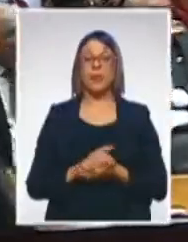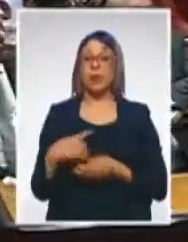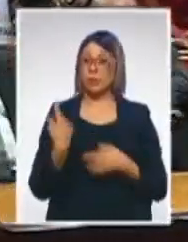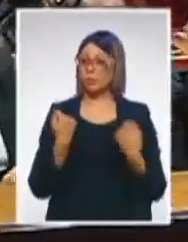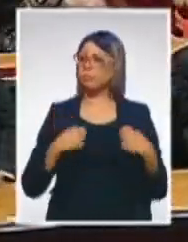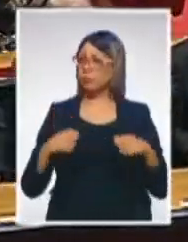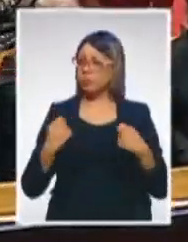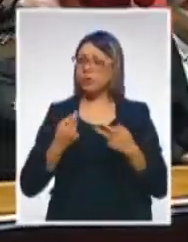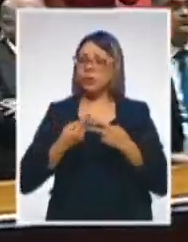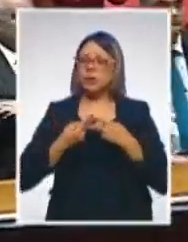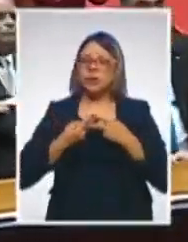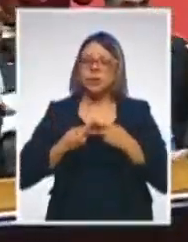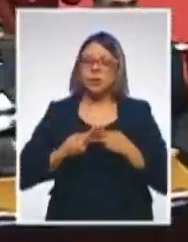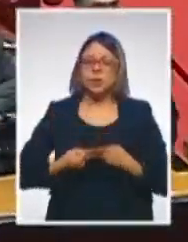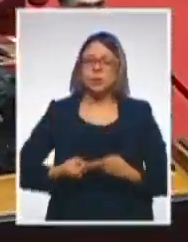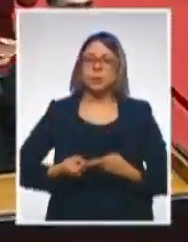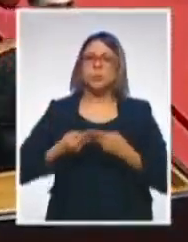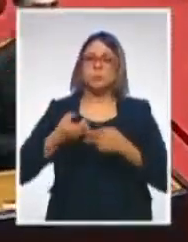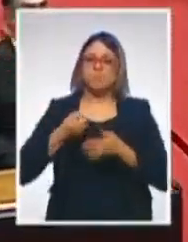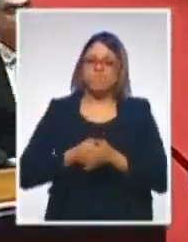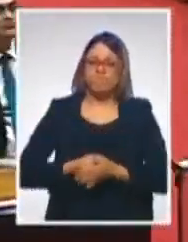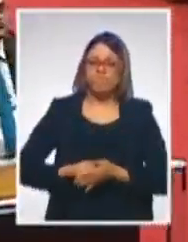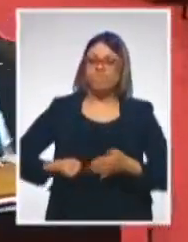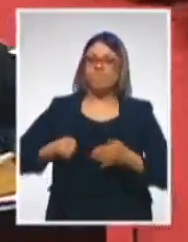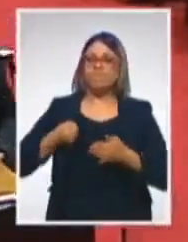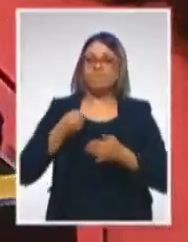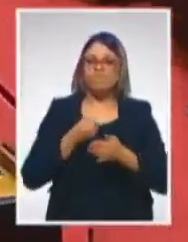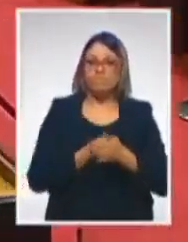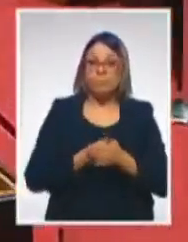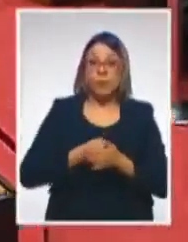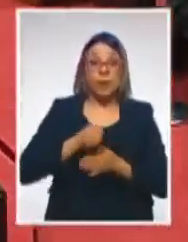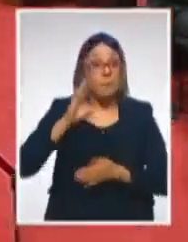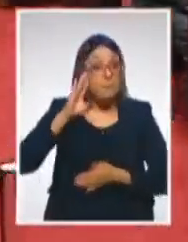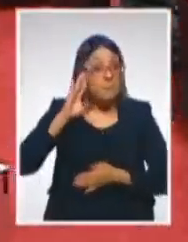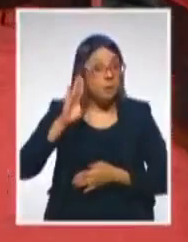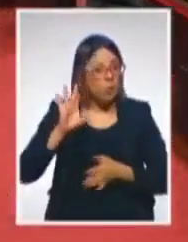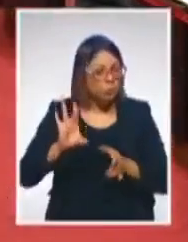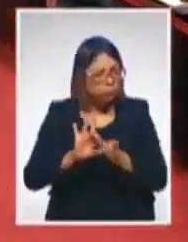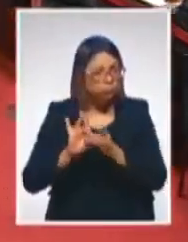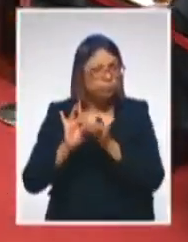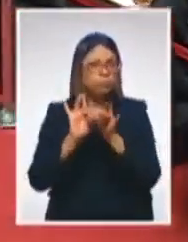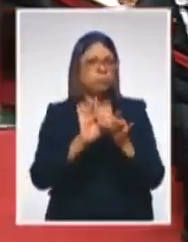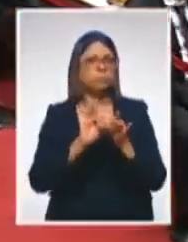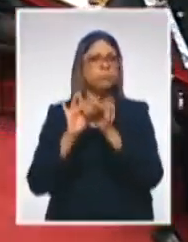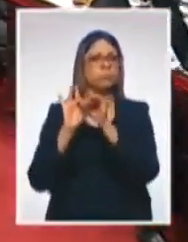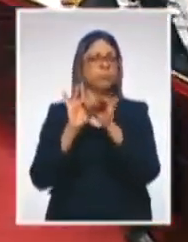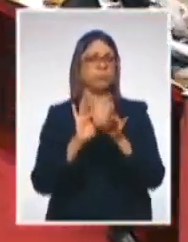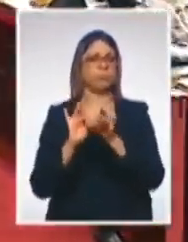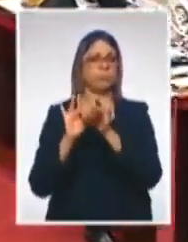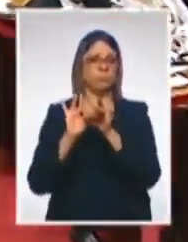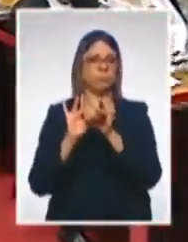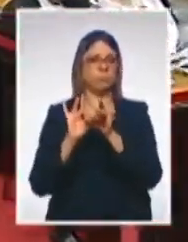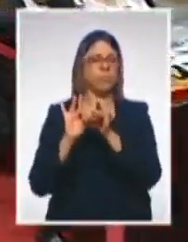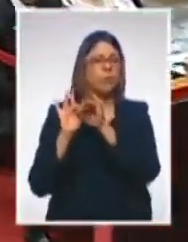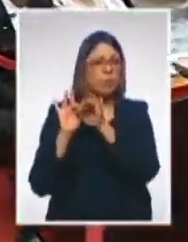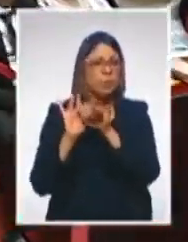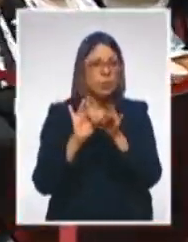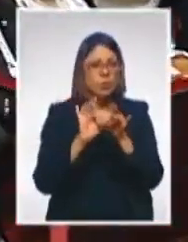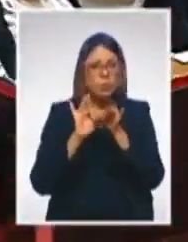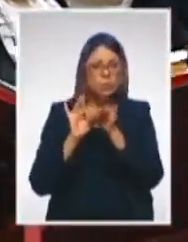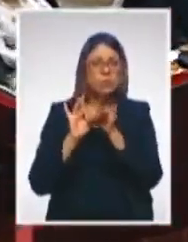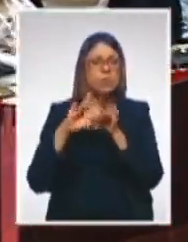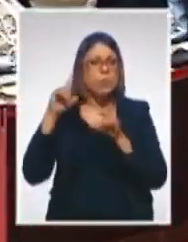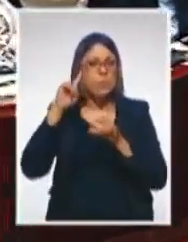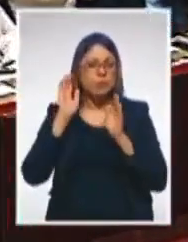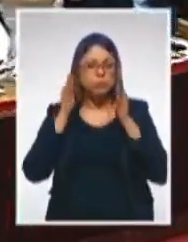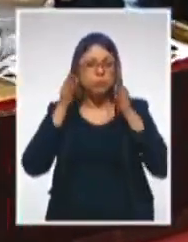Precisaremos de paciência, persistência e, principalmente, união. União em torno de um mesmo